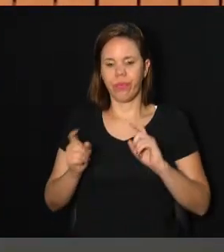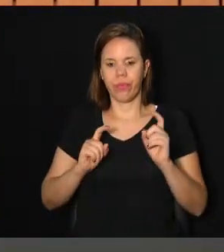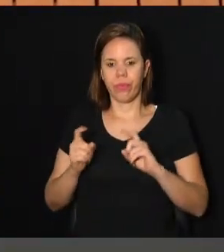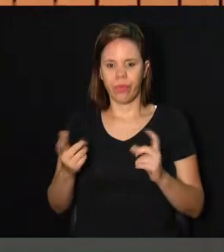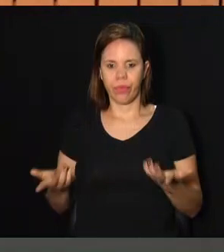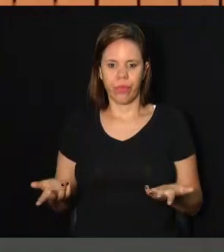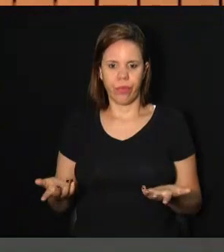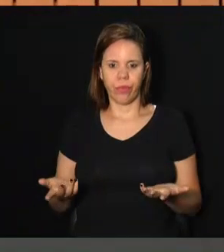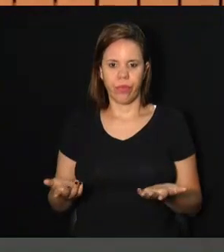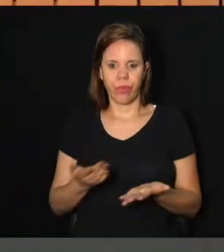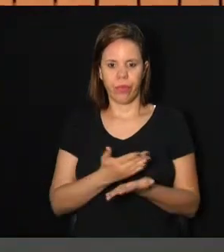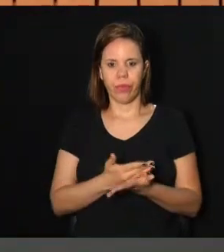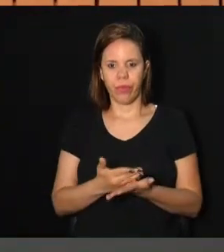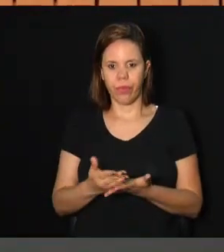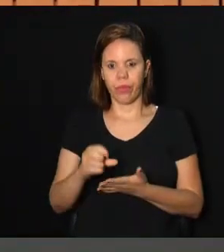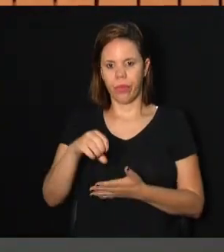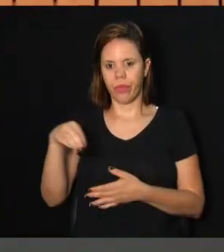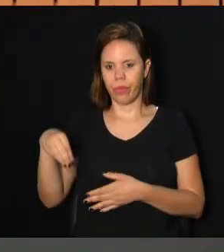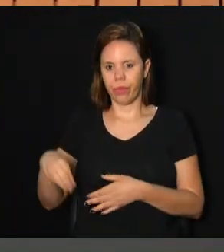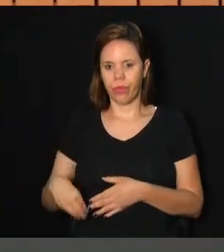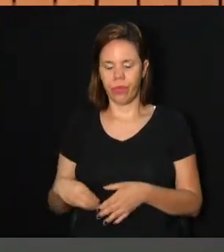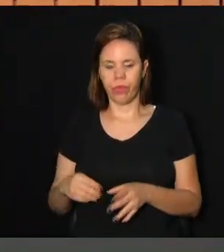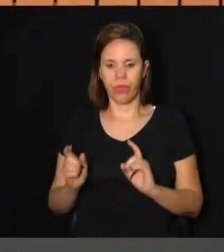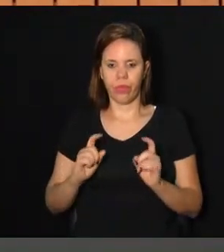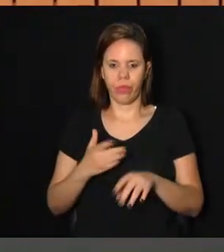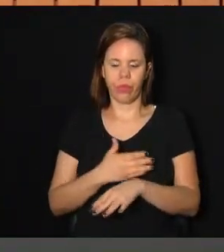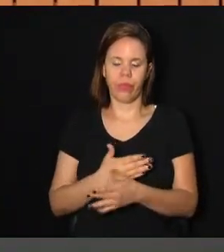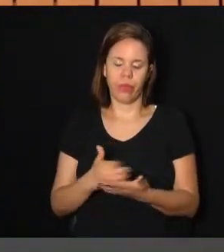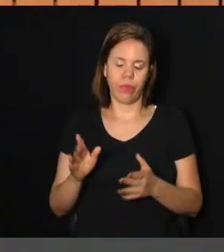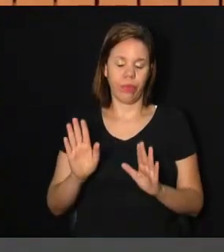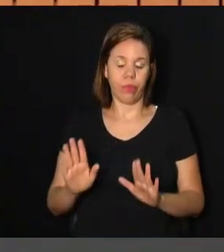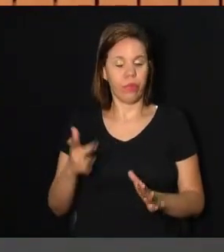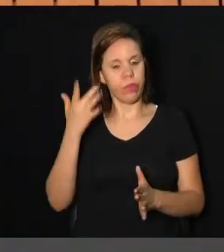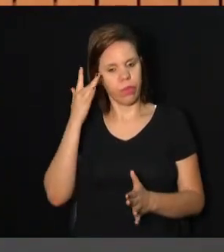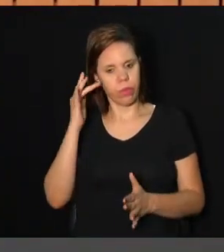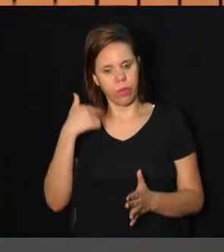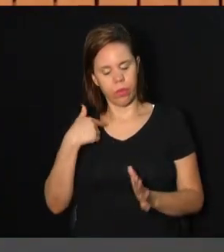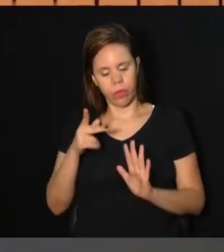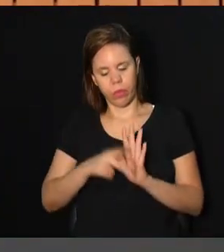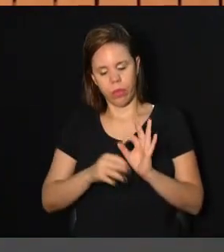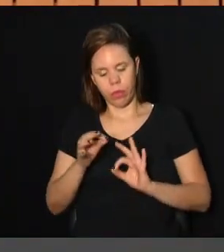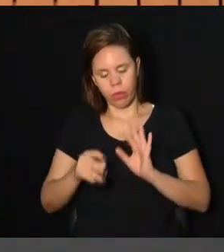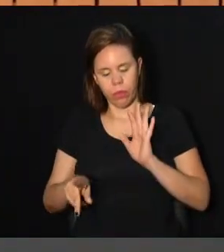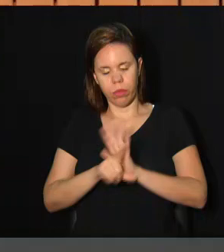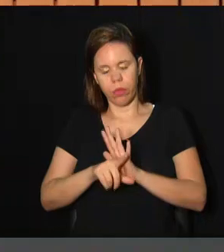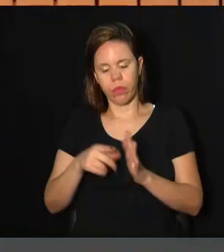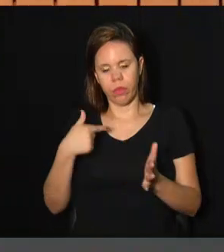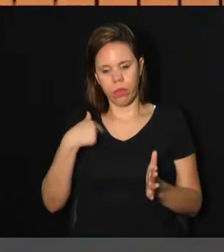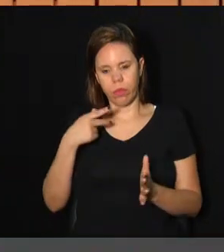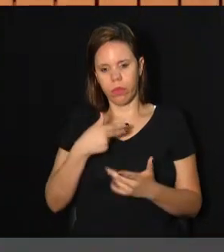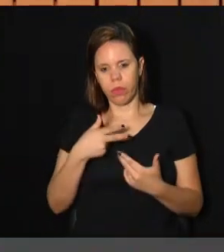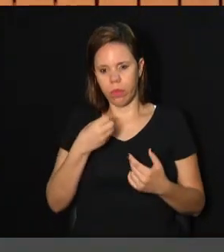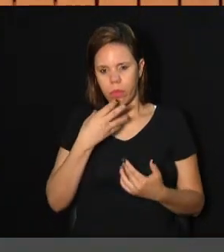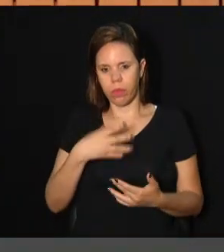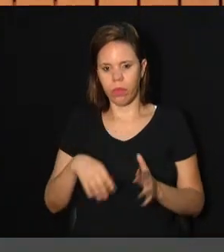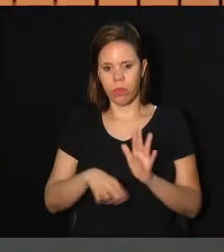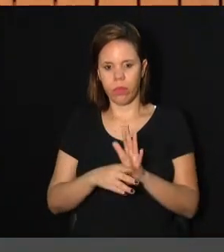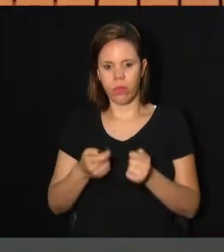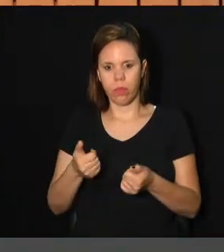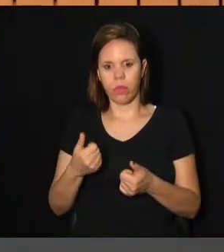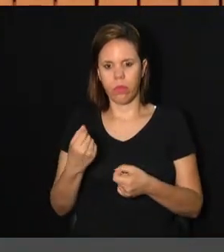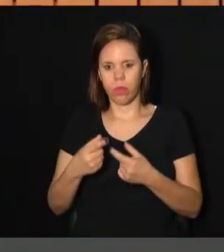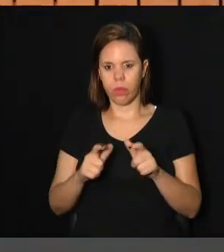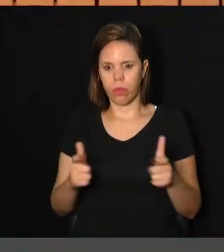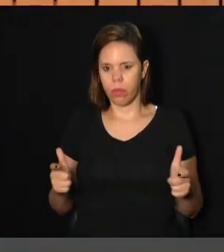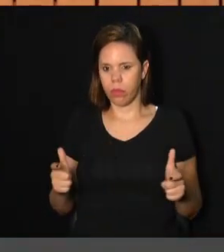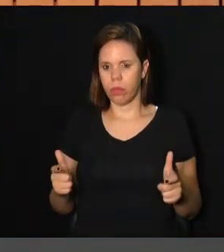expediente. Então, é uma coisa boa, que eu acredito que sim, para todos que estão aqui. Alguns podem ser até beneficiados, mas a